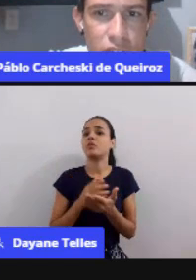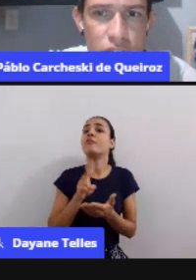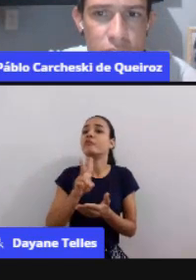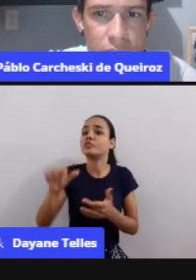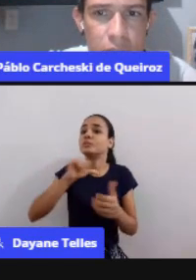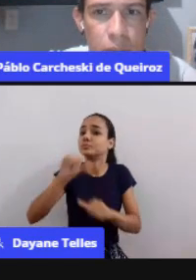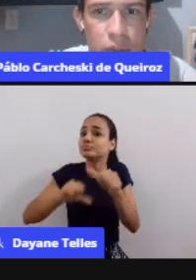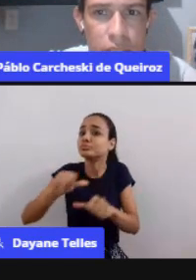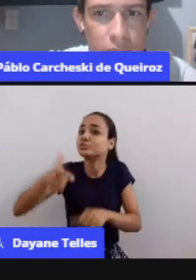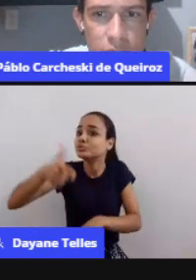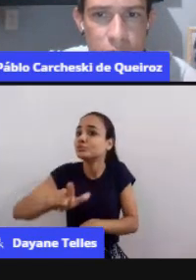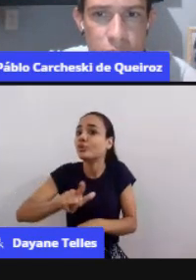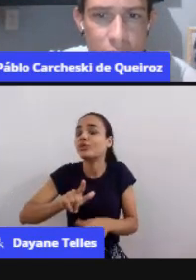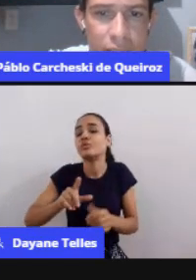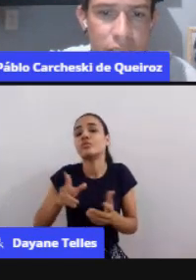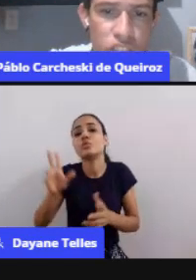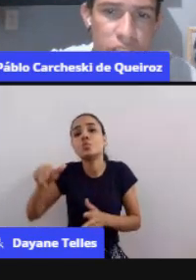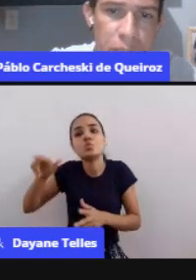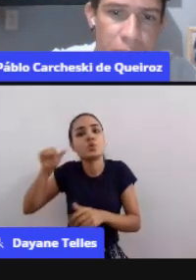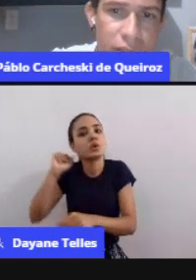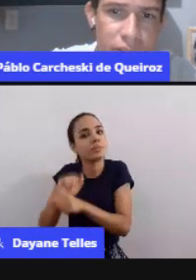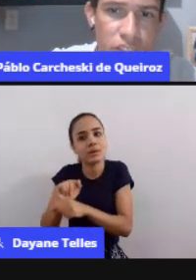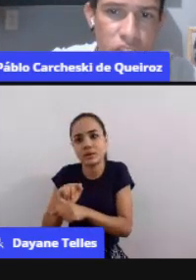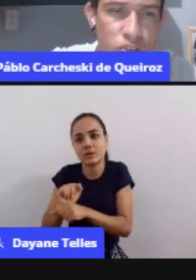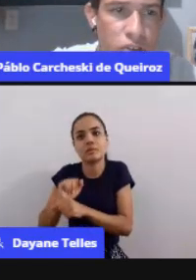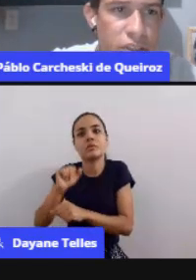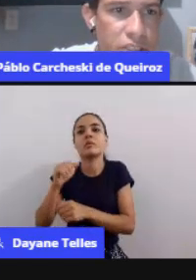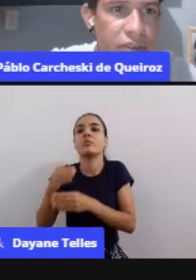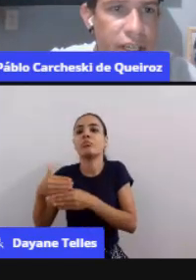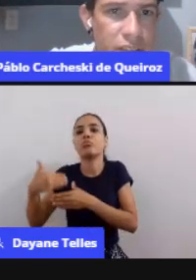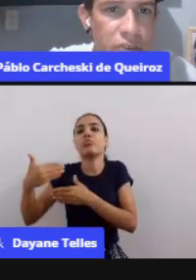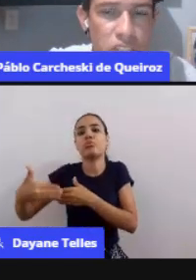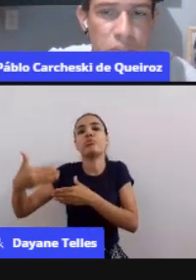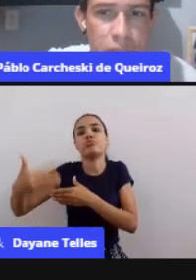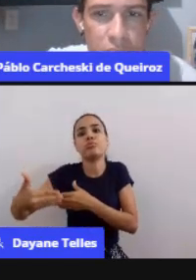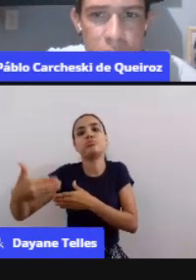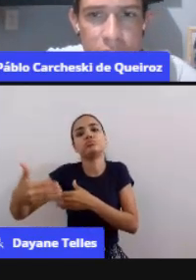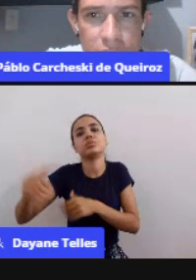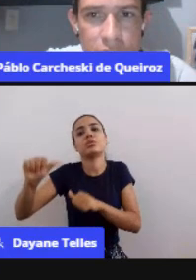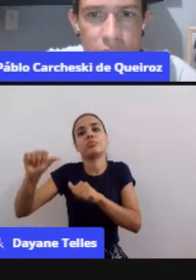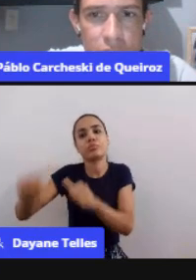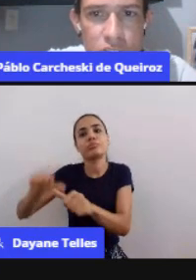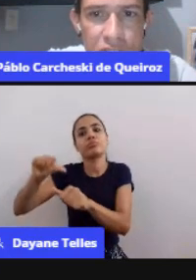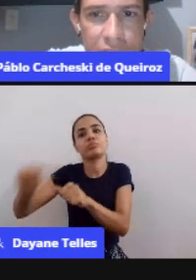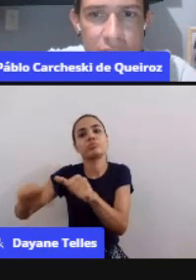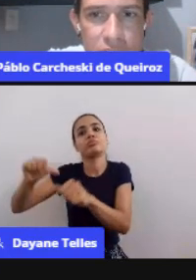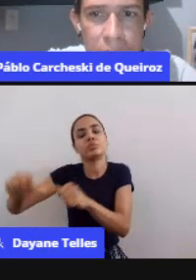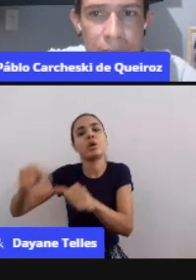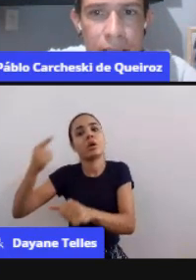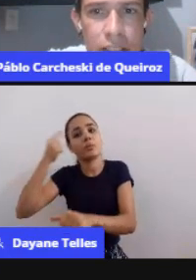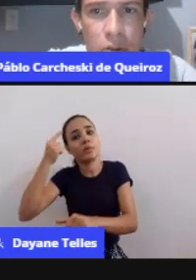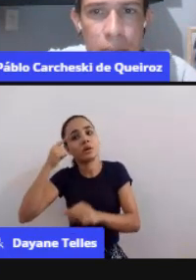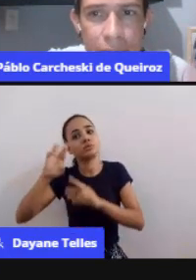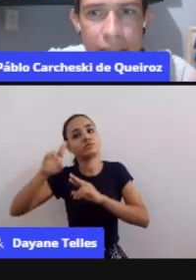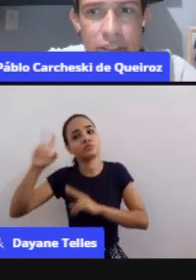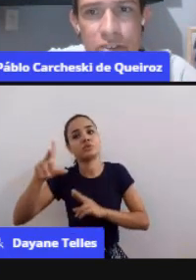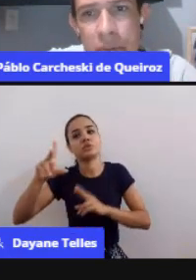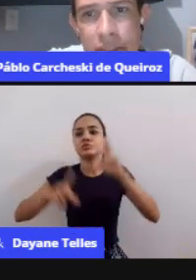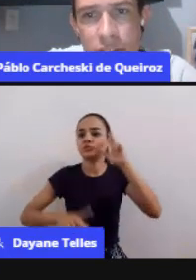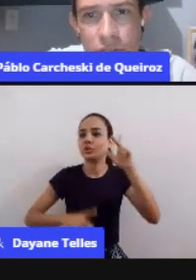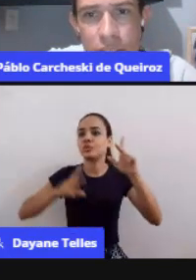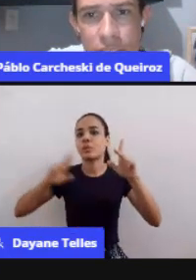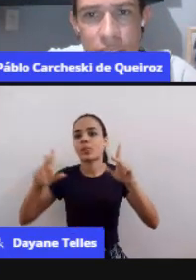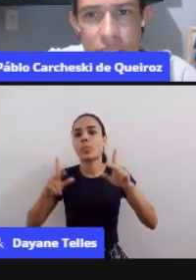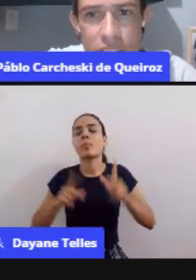fazer alterações, né? Porque cada dia que passa, a gente sofre interferência que faz a gente pensar de maneiras diferentes, né? Então, para